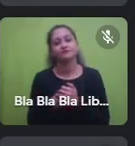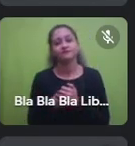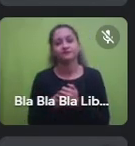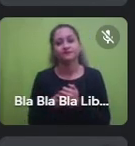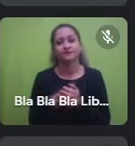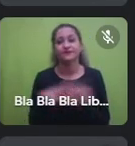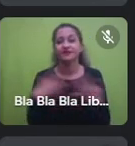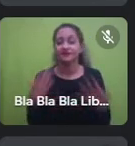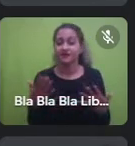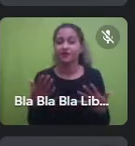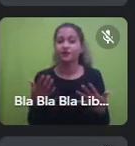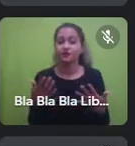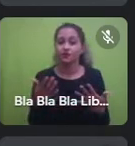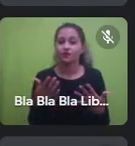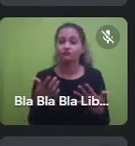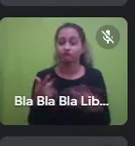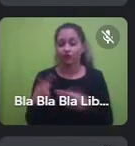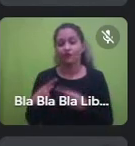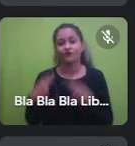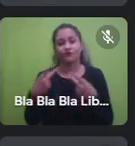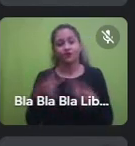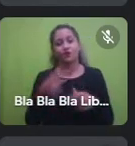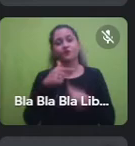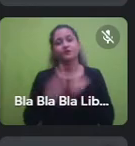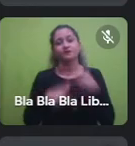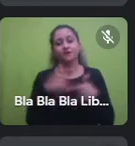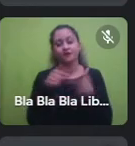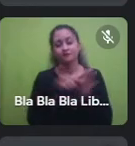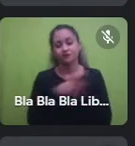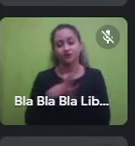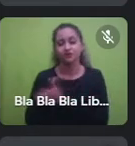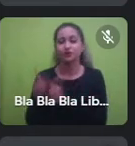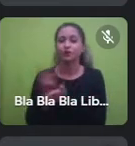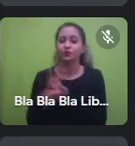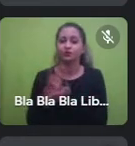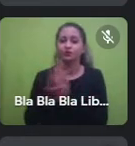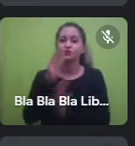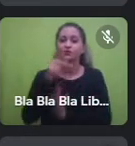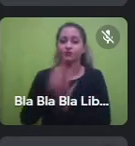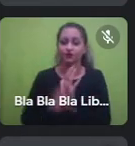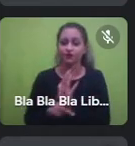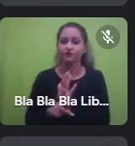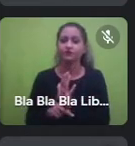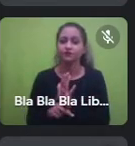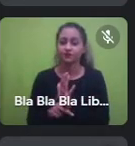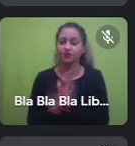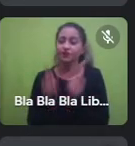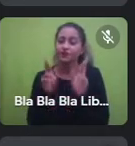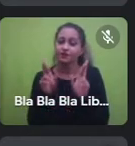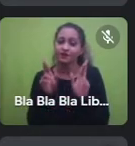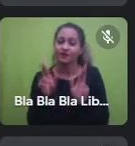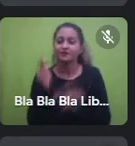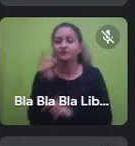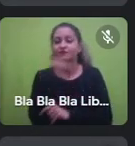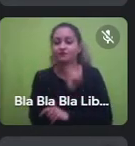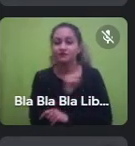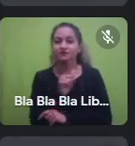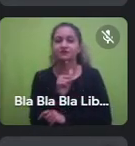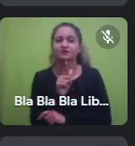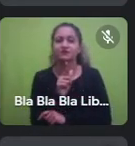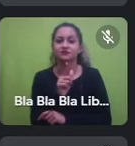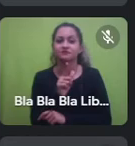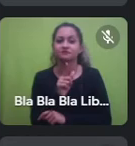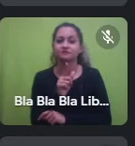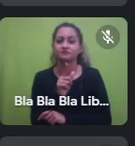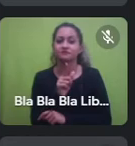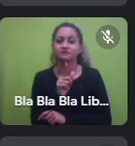o ICMBio nos convidou para fazer um trabalho, uma continuidade desse projeto. A gente espera que, com isso, a gente possa